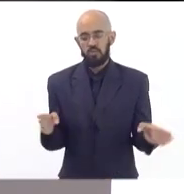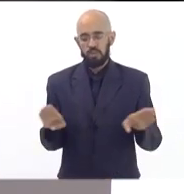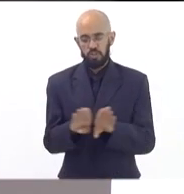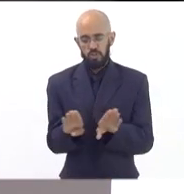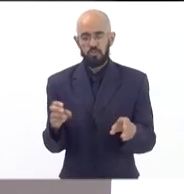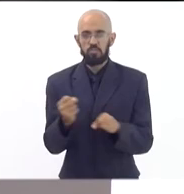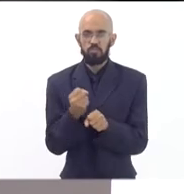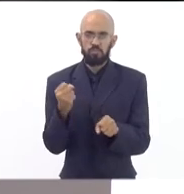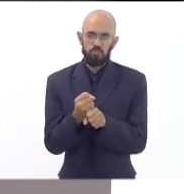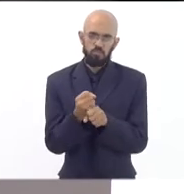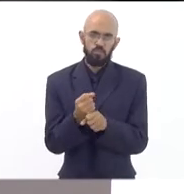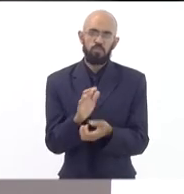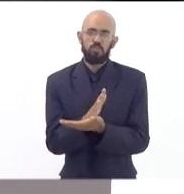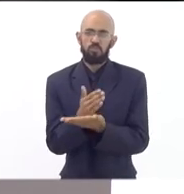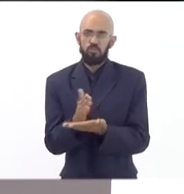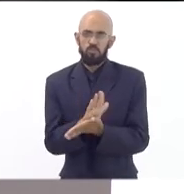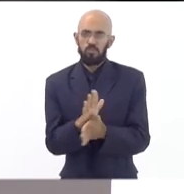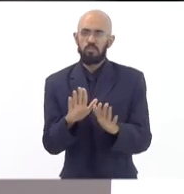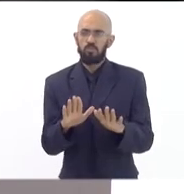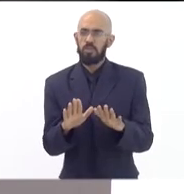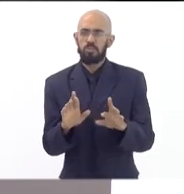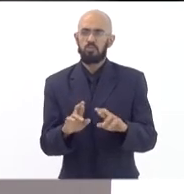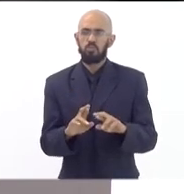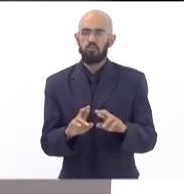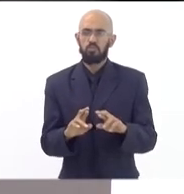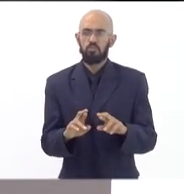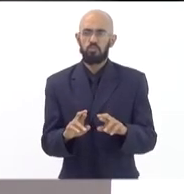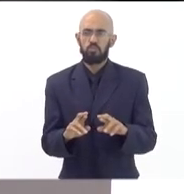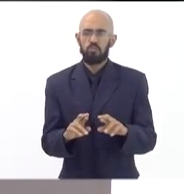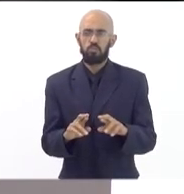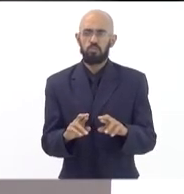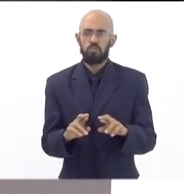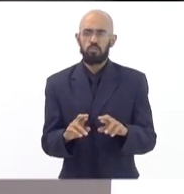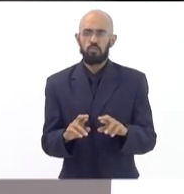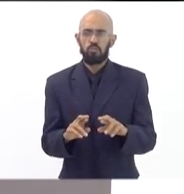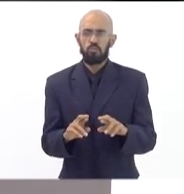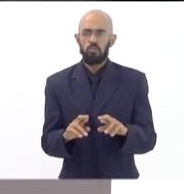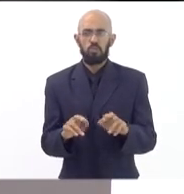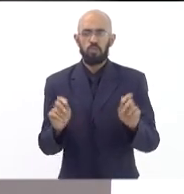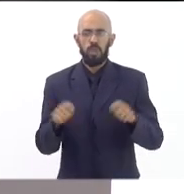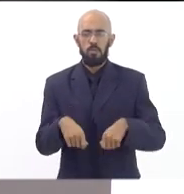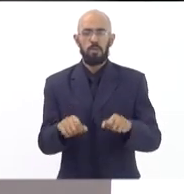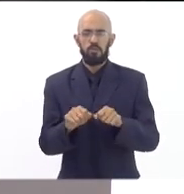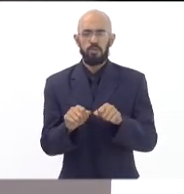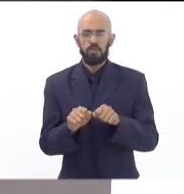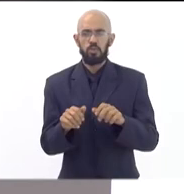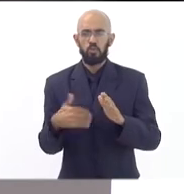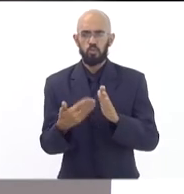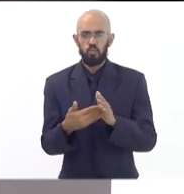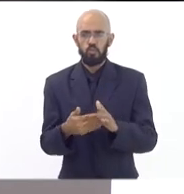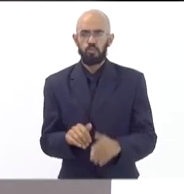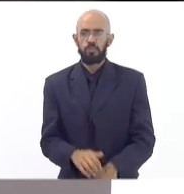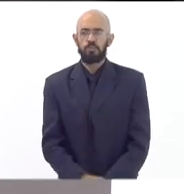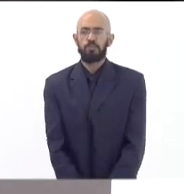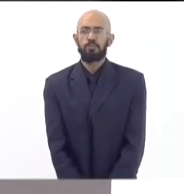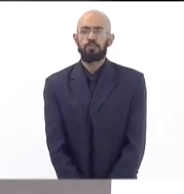construímos algumas redações mas não murar A Ferrovia toda é